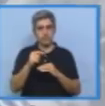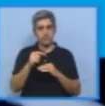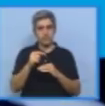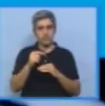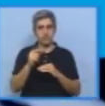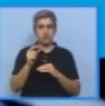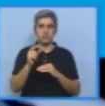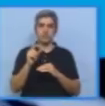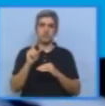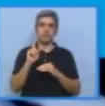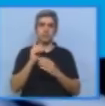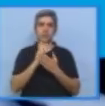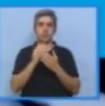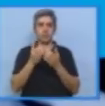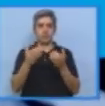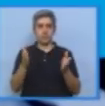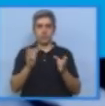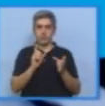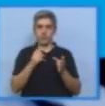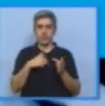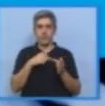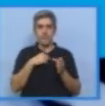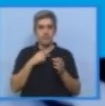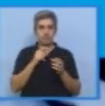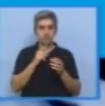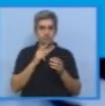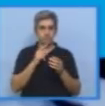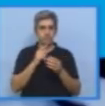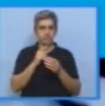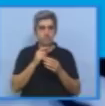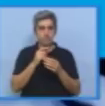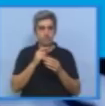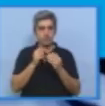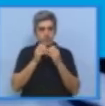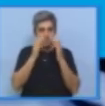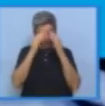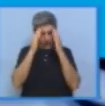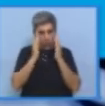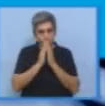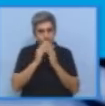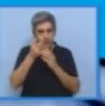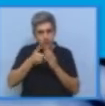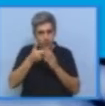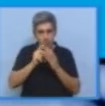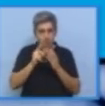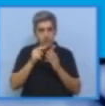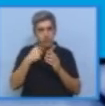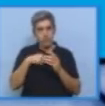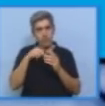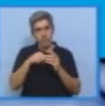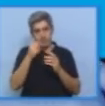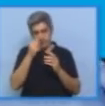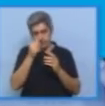não será só entre 4 paredes, porque a nossa vocação não é conventual. E, portanto, aquilo que nós temos é logo